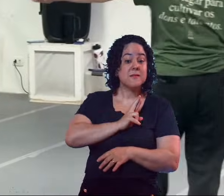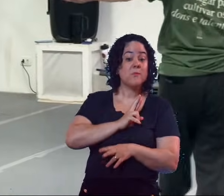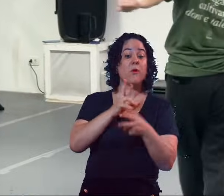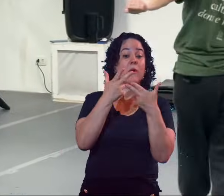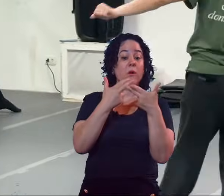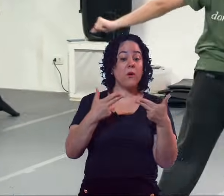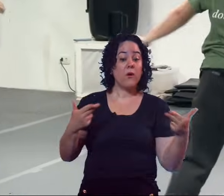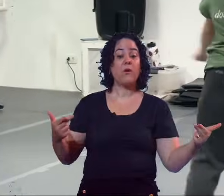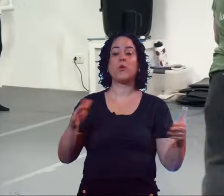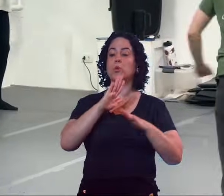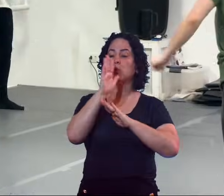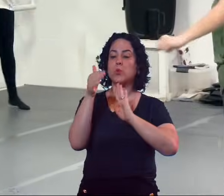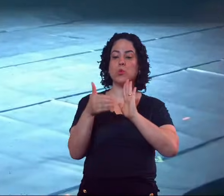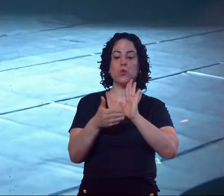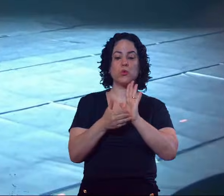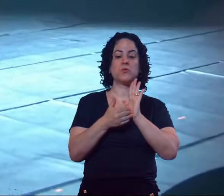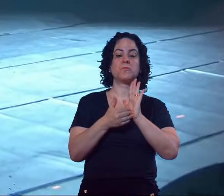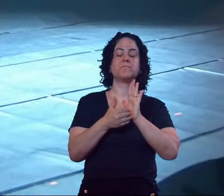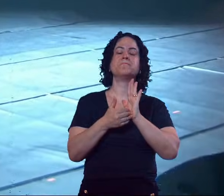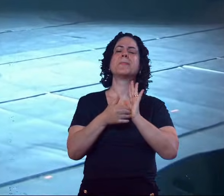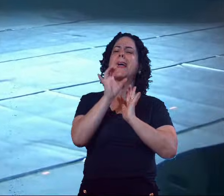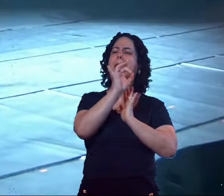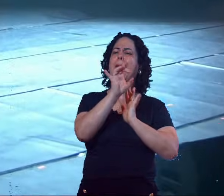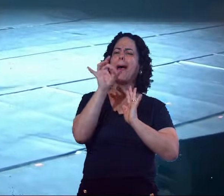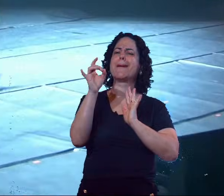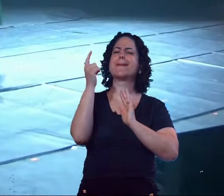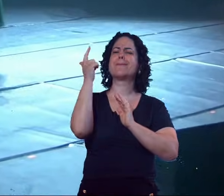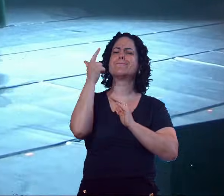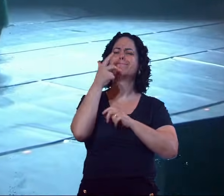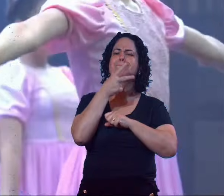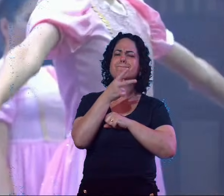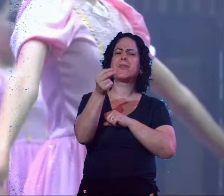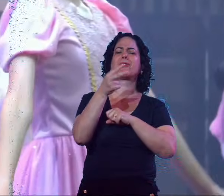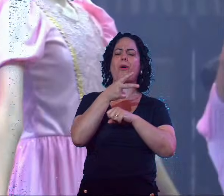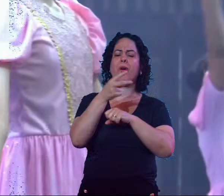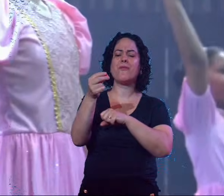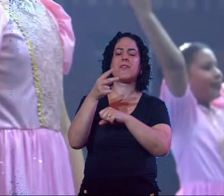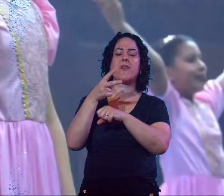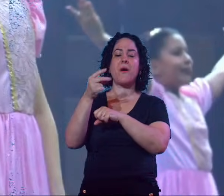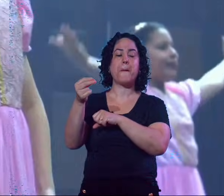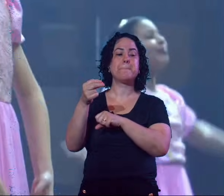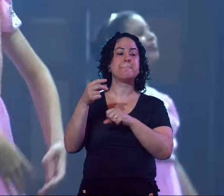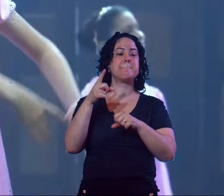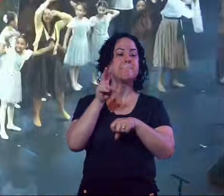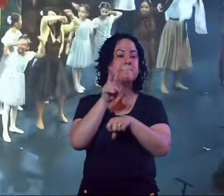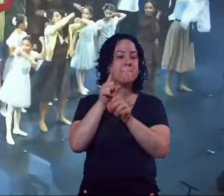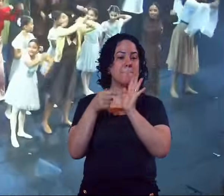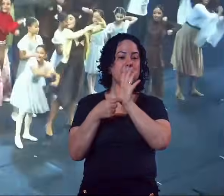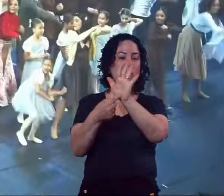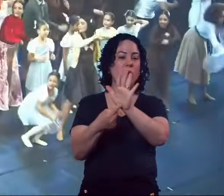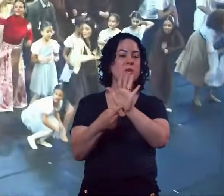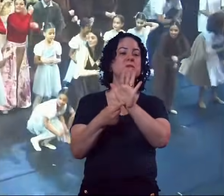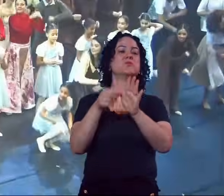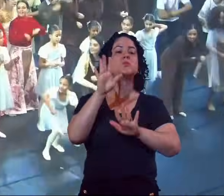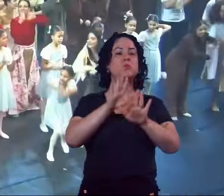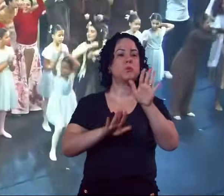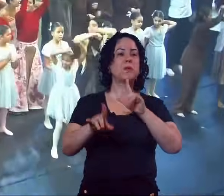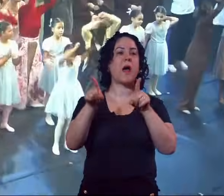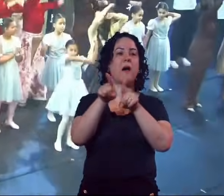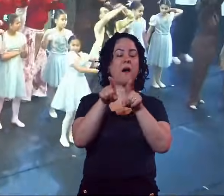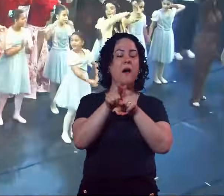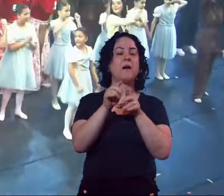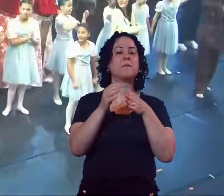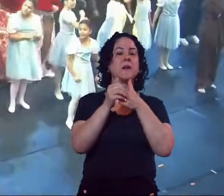nós enxergássemos até aqui. Cada conquista carrega a marca do cuidado e da direção de